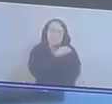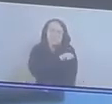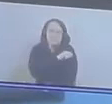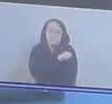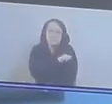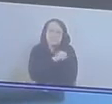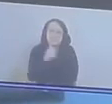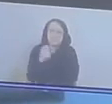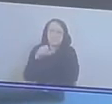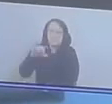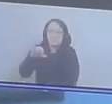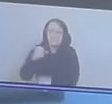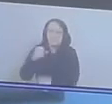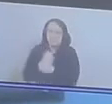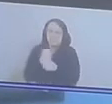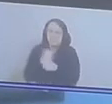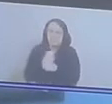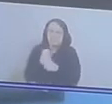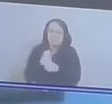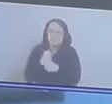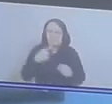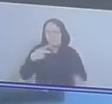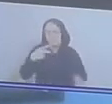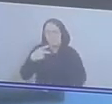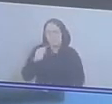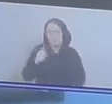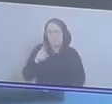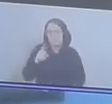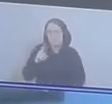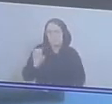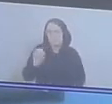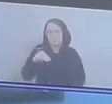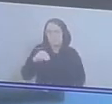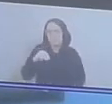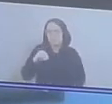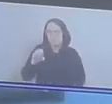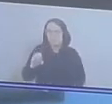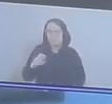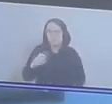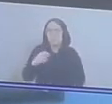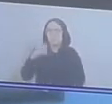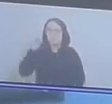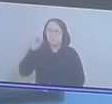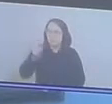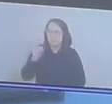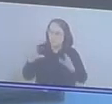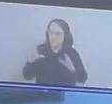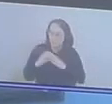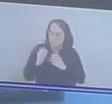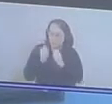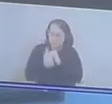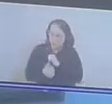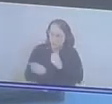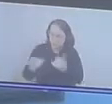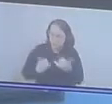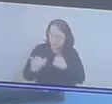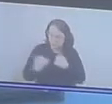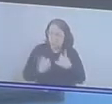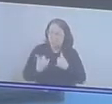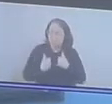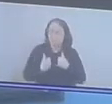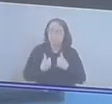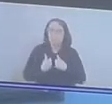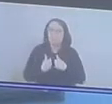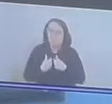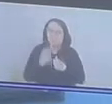Moy. E aqui no Padre Moy eu cresci ouvindo sobre o Açucena, não só no Padre Moy, como também no bairro. E